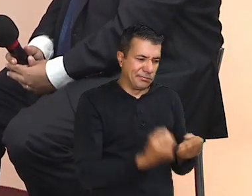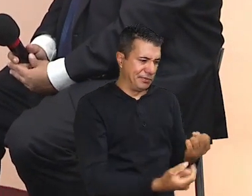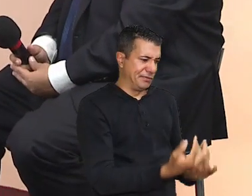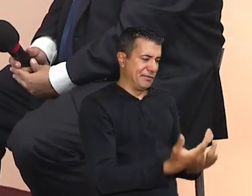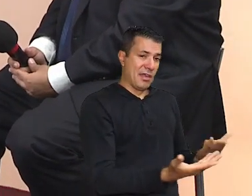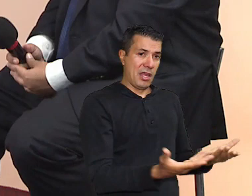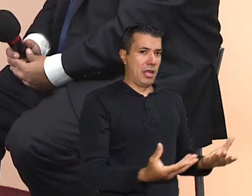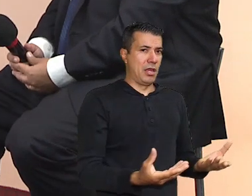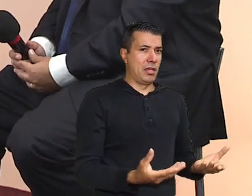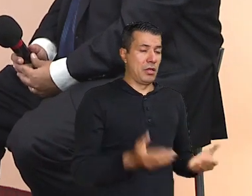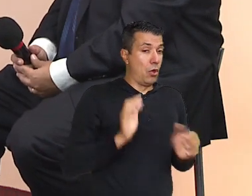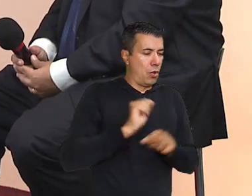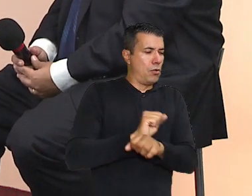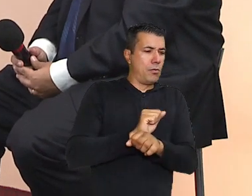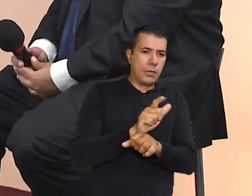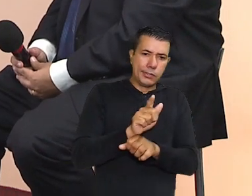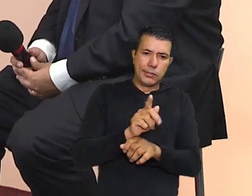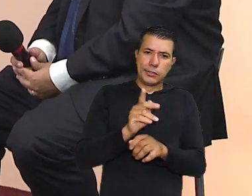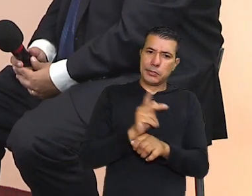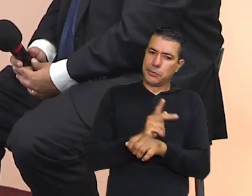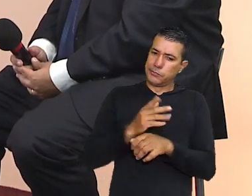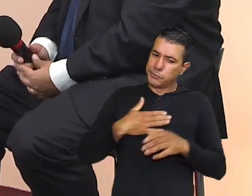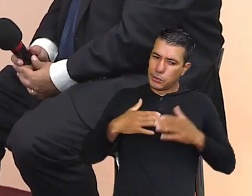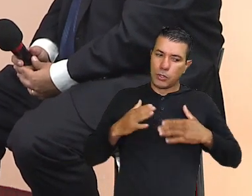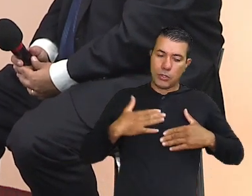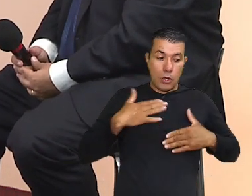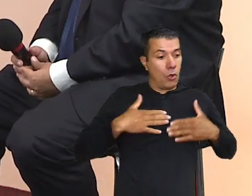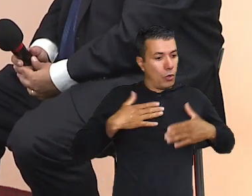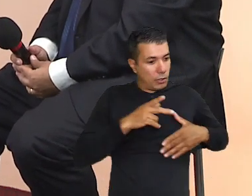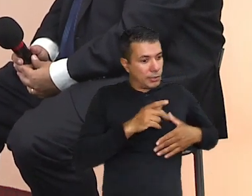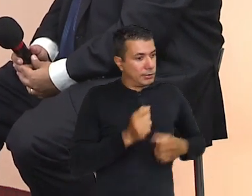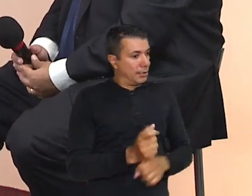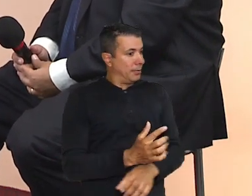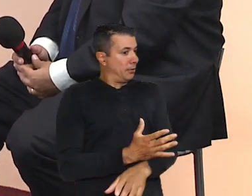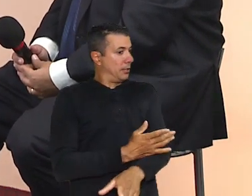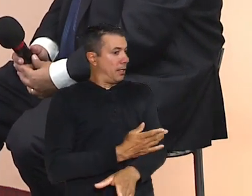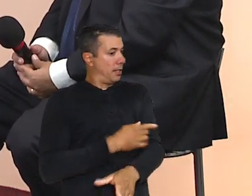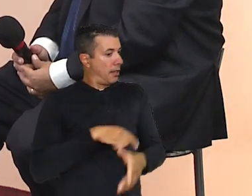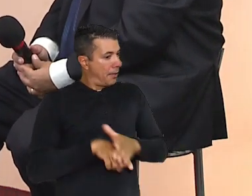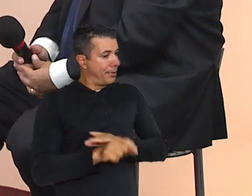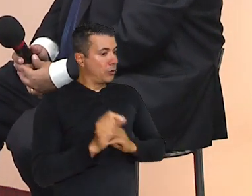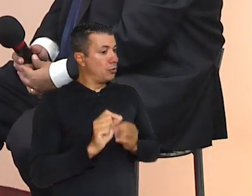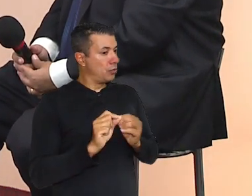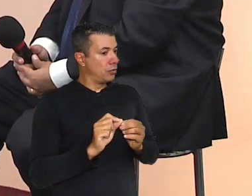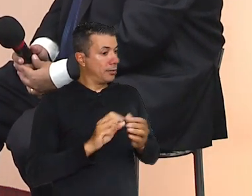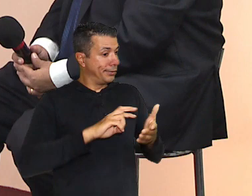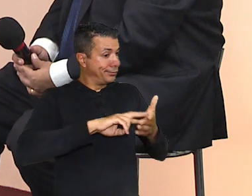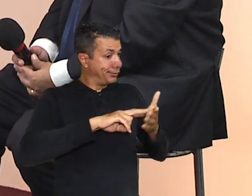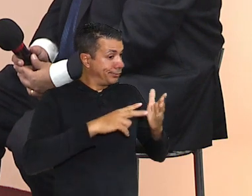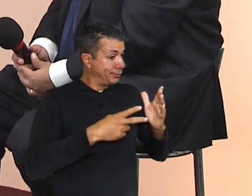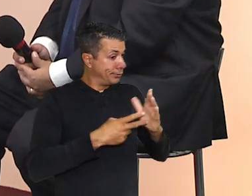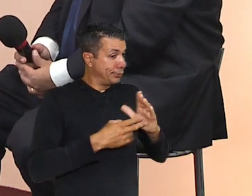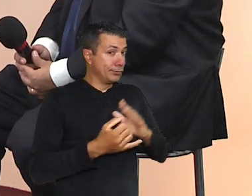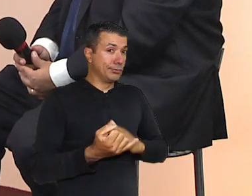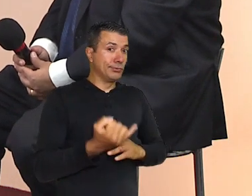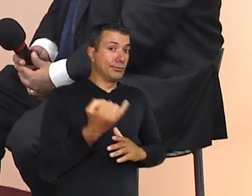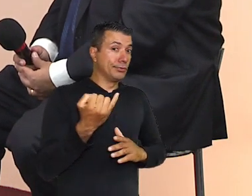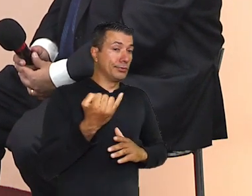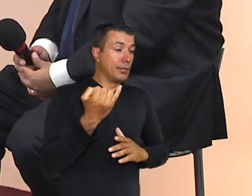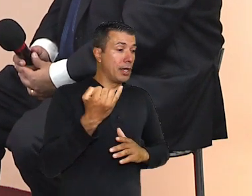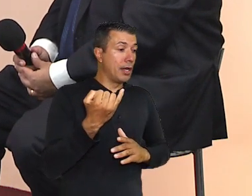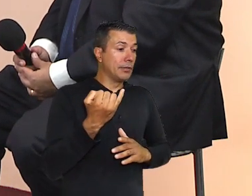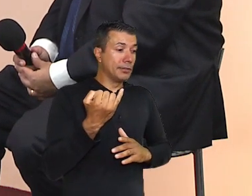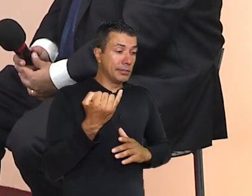pouquinho. O senhor se empolgou aí, eu gostei que o senhor foi emocionado na pergunta, mas tem duas coisas aqui muito importantes.